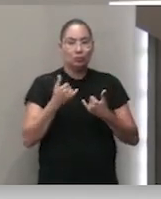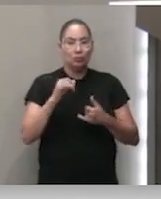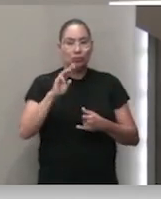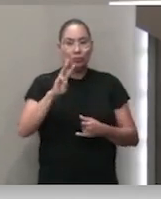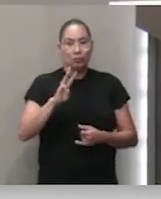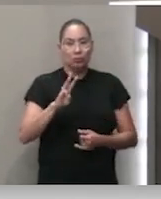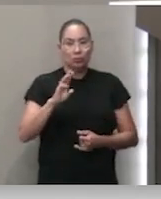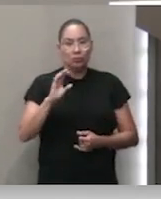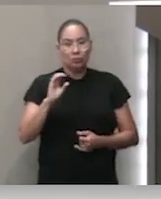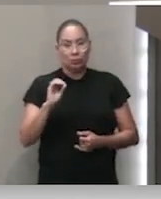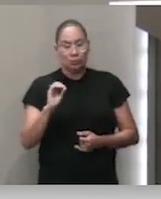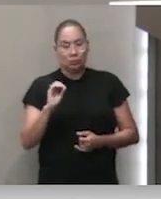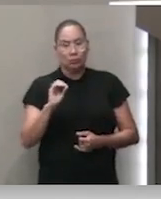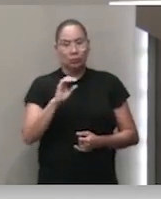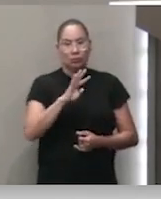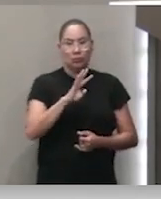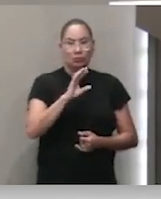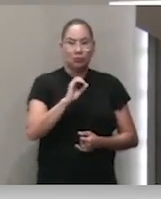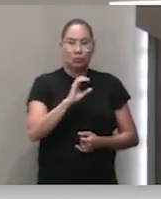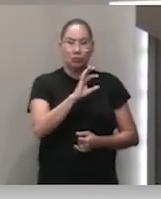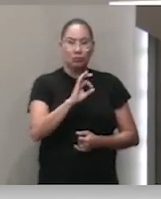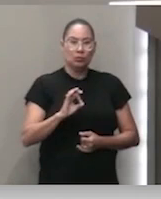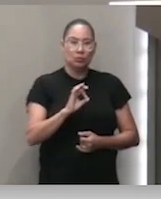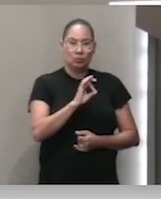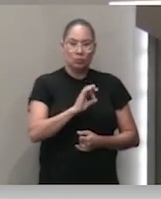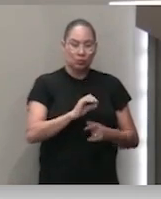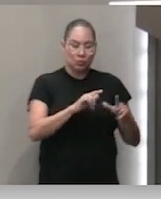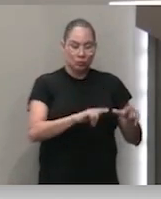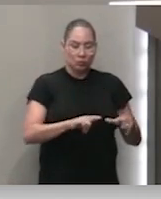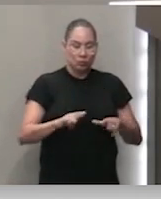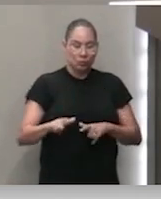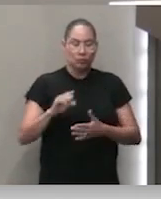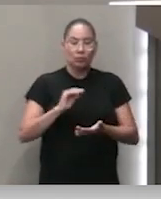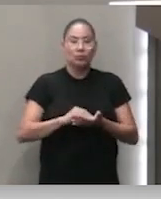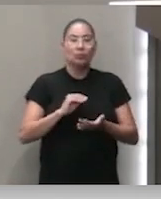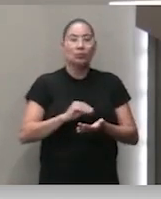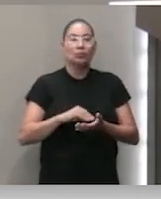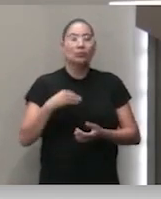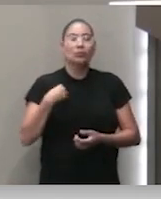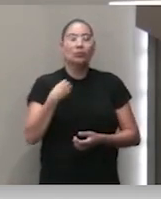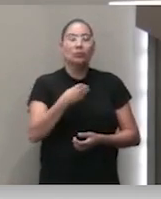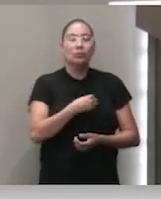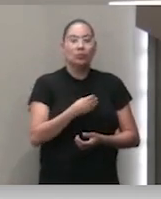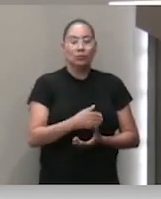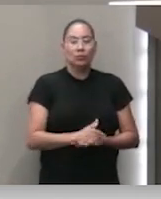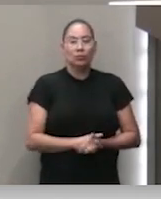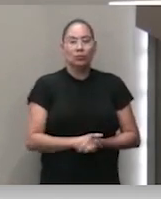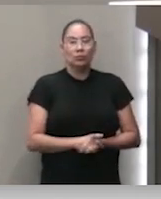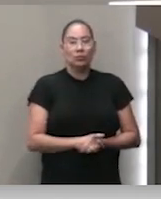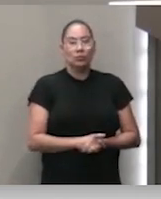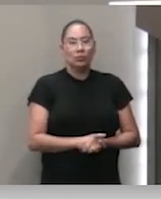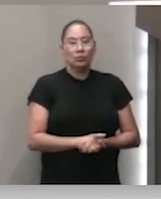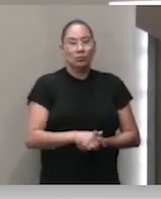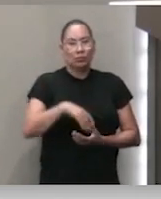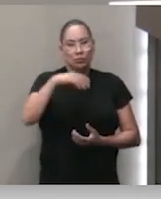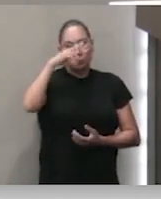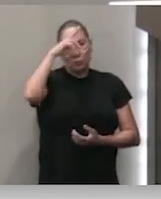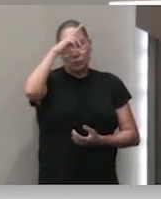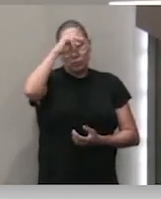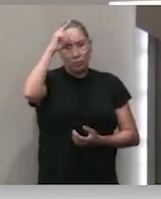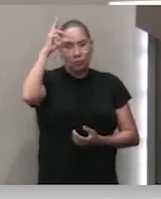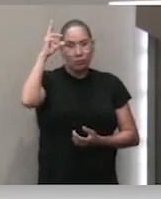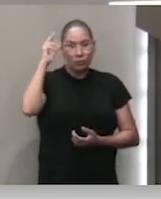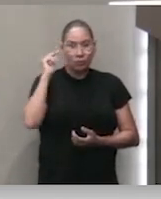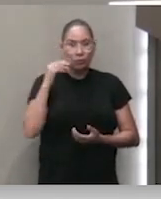a 40% das unidades está com falta de médicos. Que município é esse?